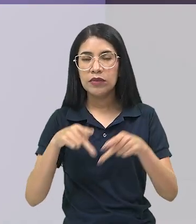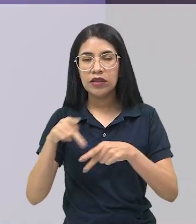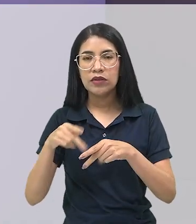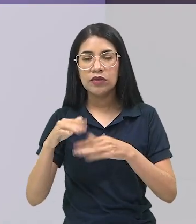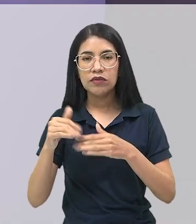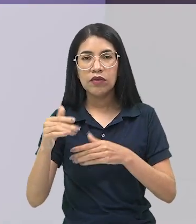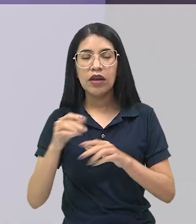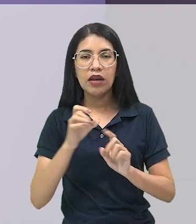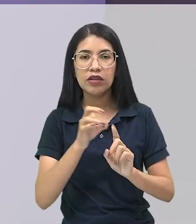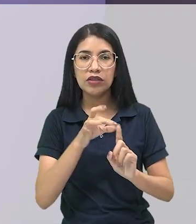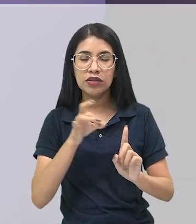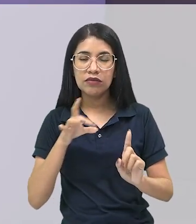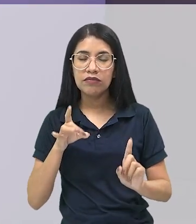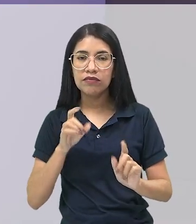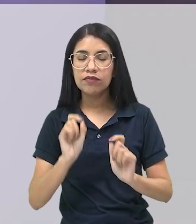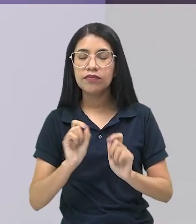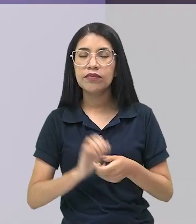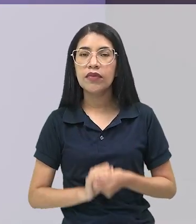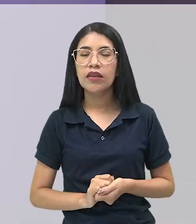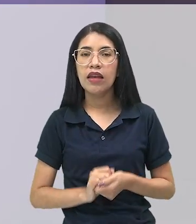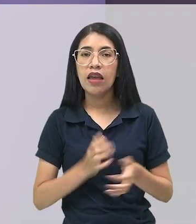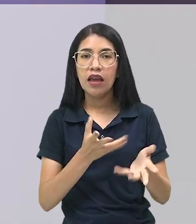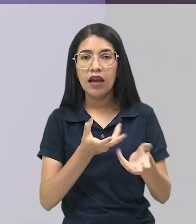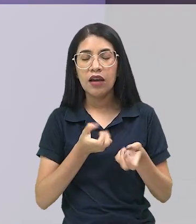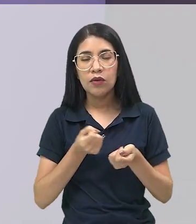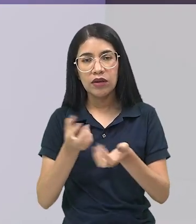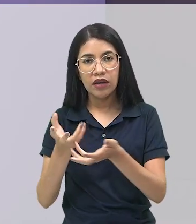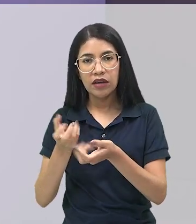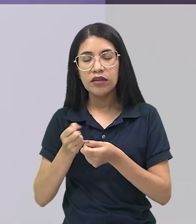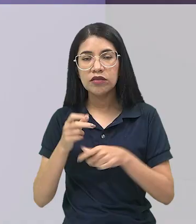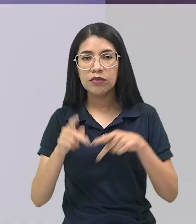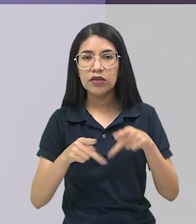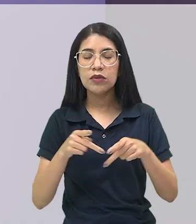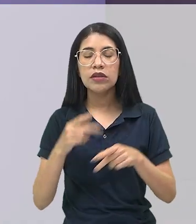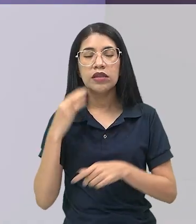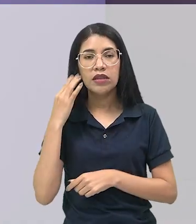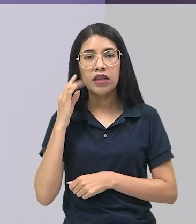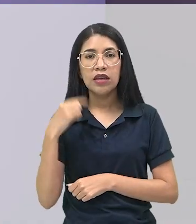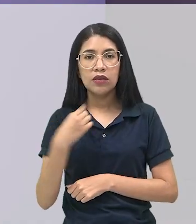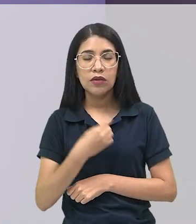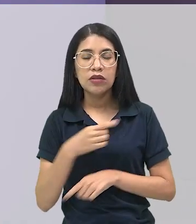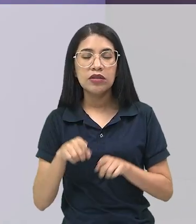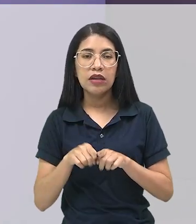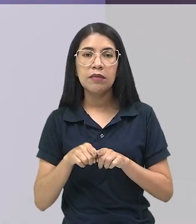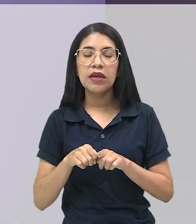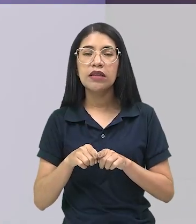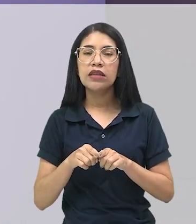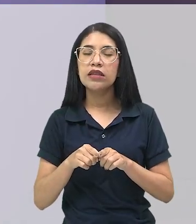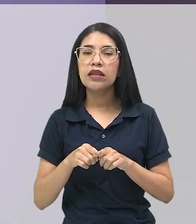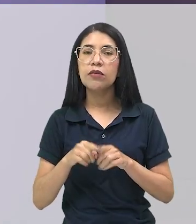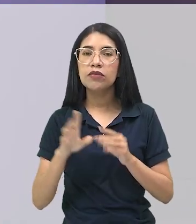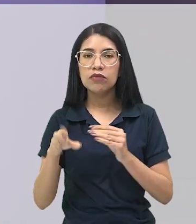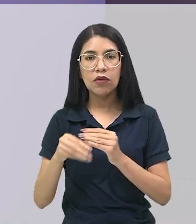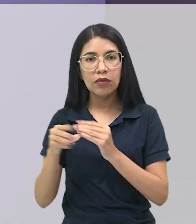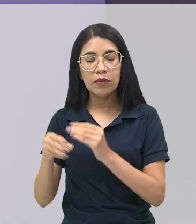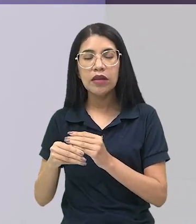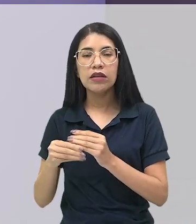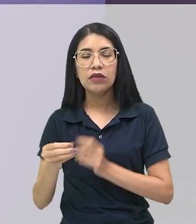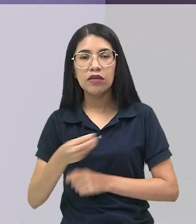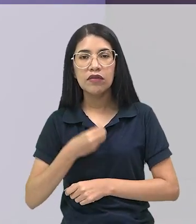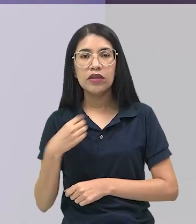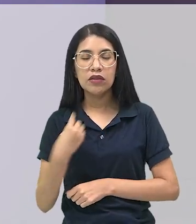de xenofobia, é o acolhimento, entender que nós também estamos nos enriquecendo com